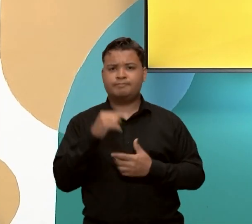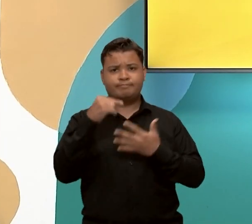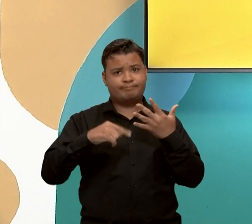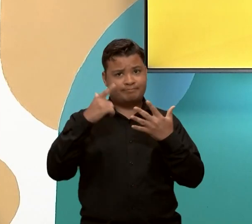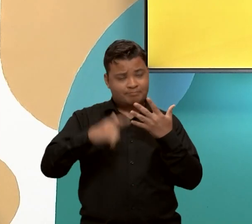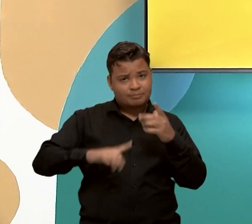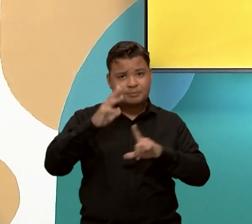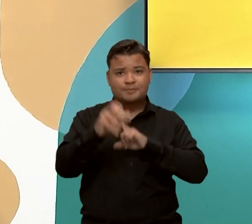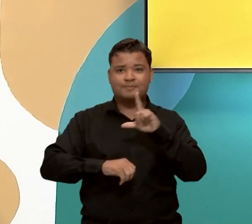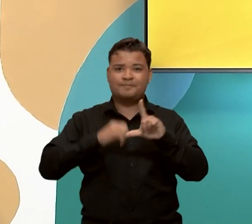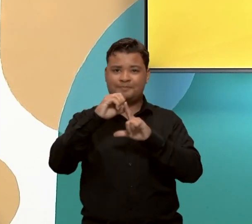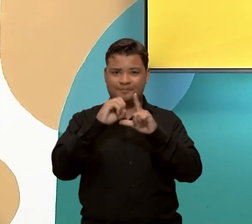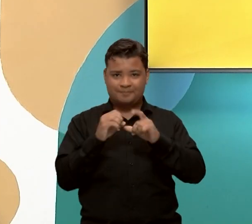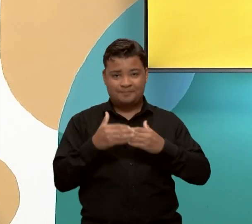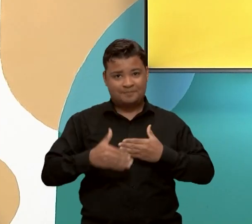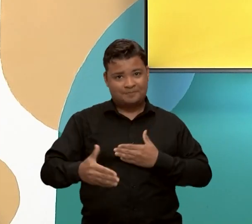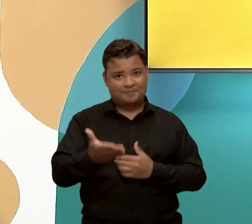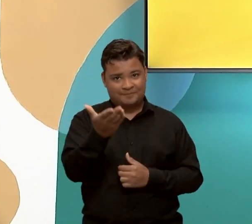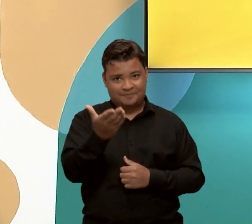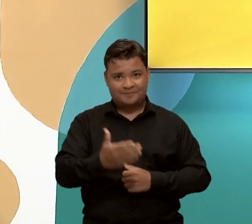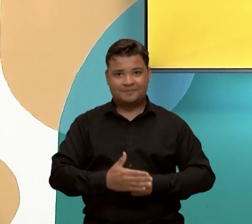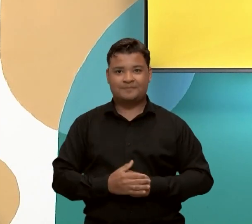no Mundo UFG de hoje.